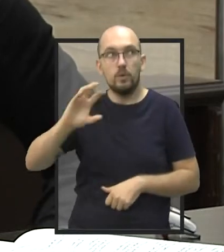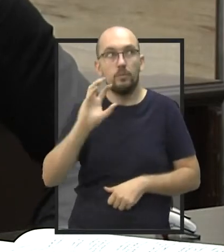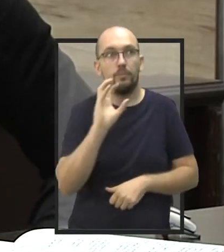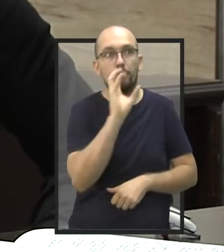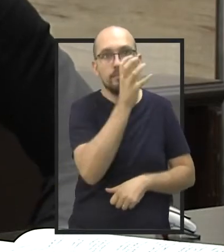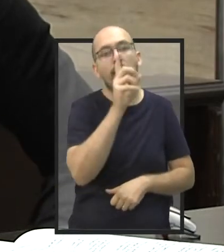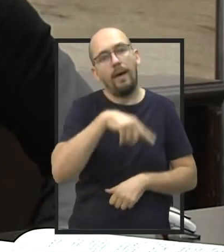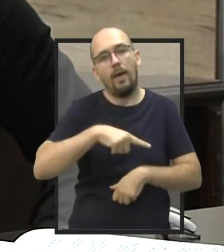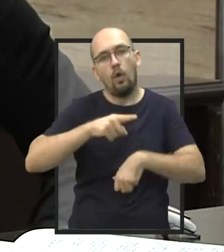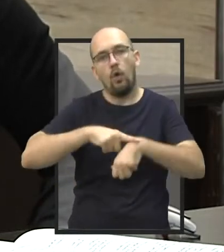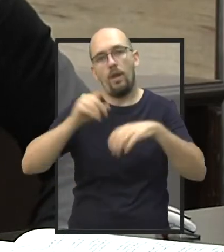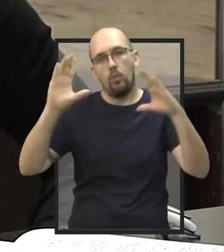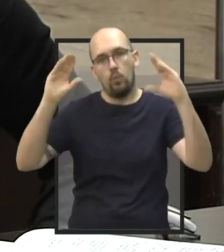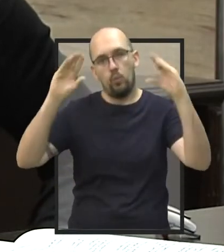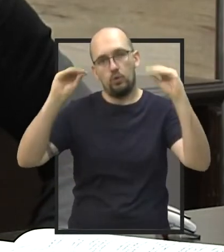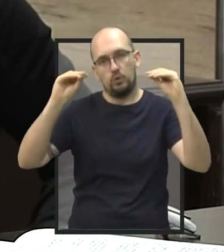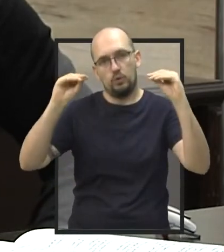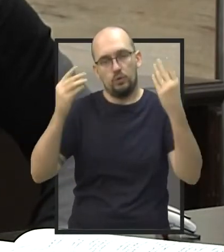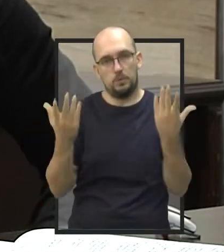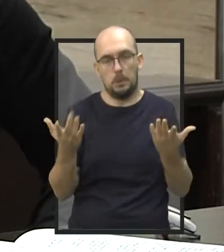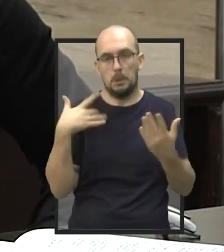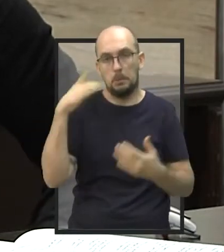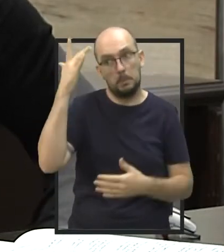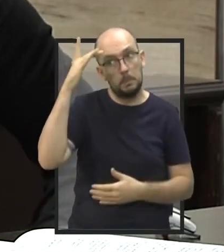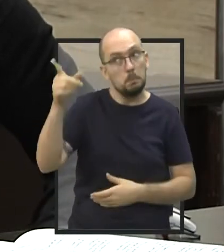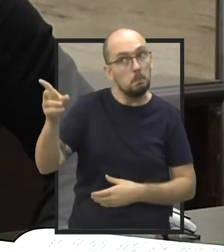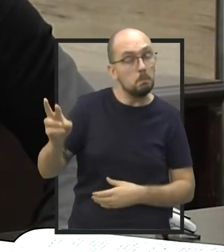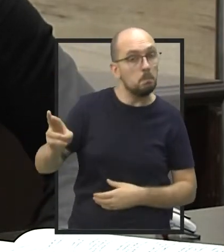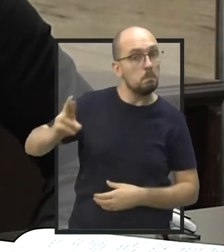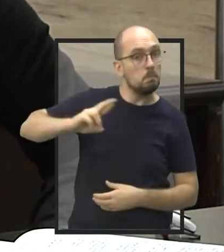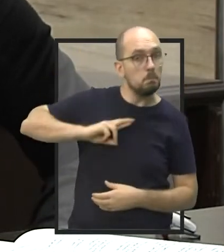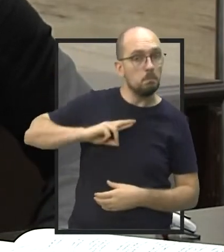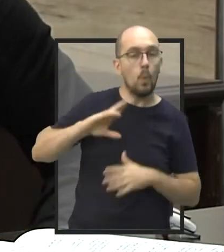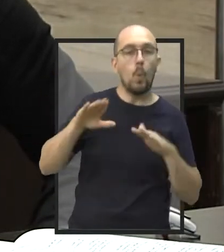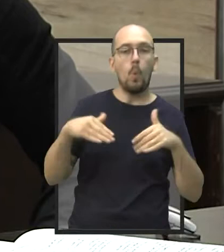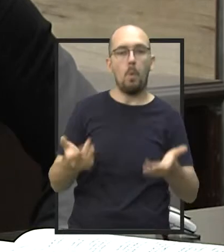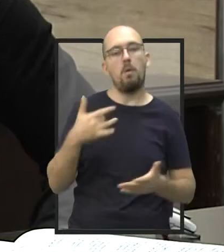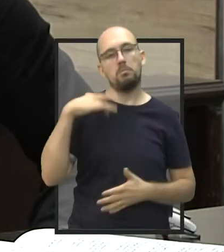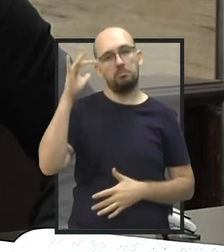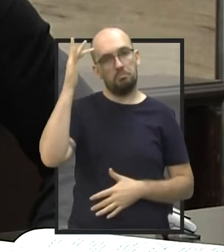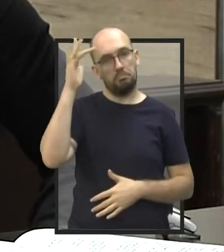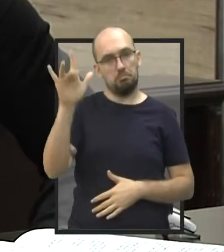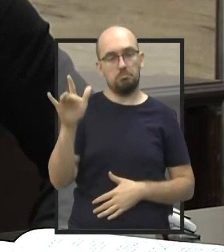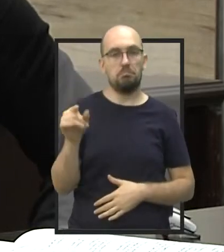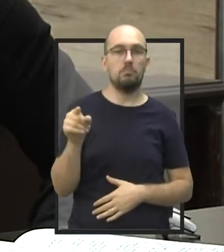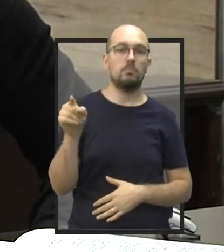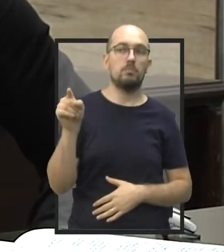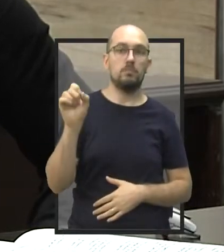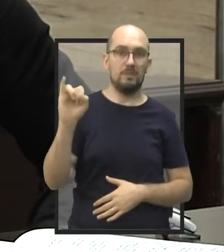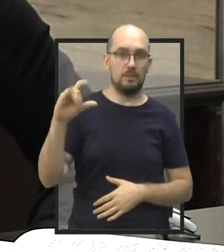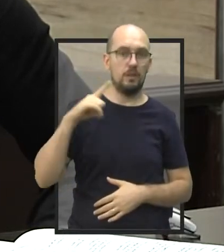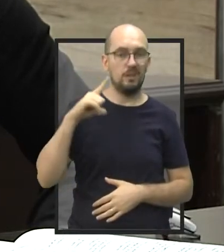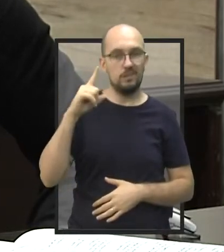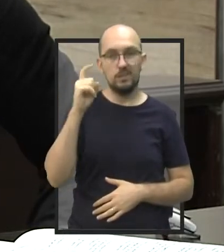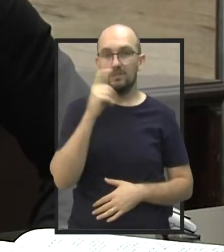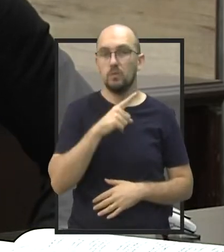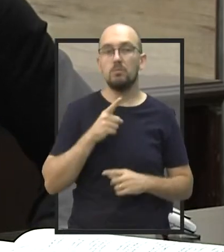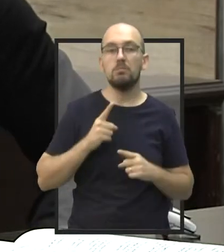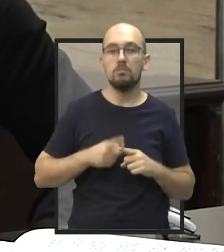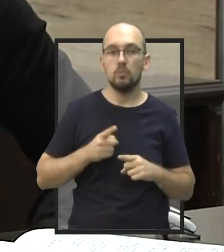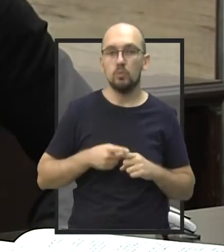parte noturna. Eu não sei qual será a resposta, né, da CPFL, se há alguma dificuldade de